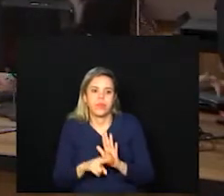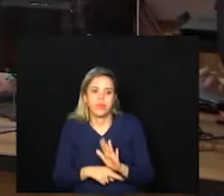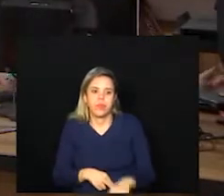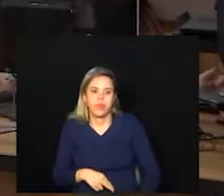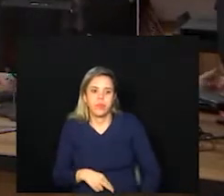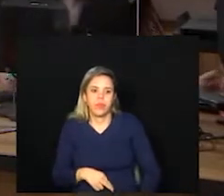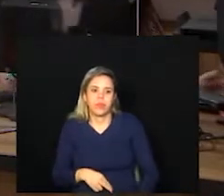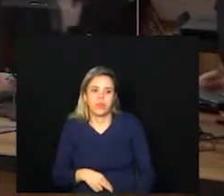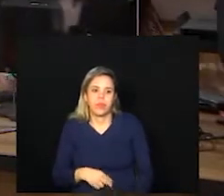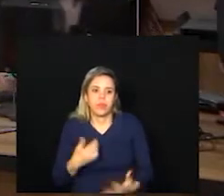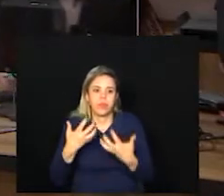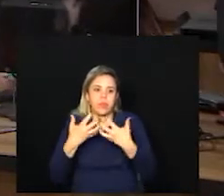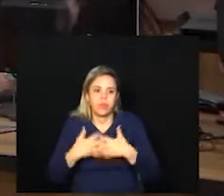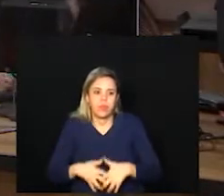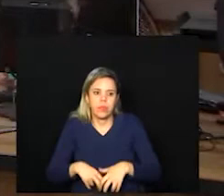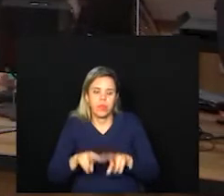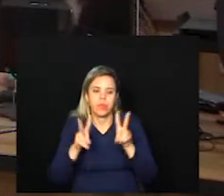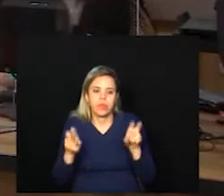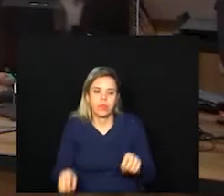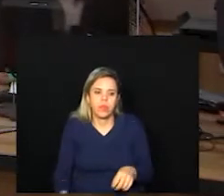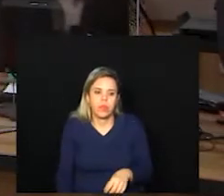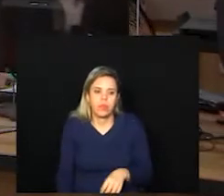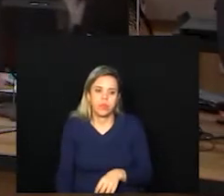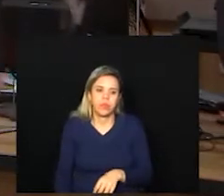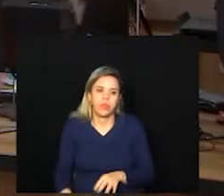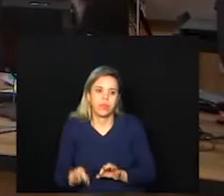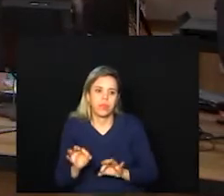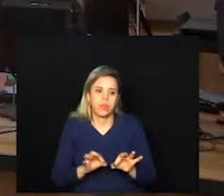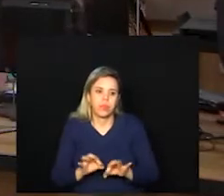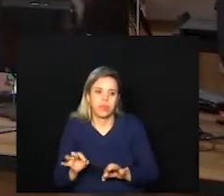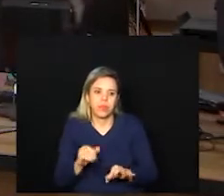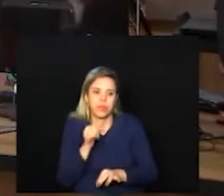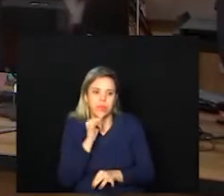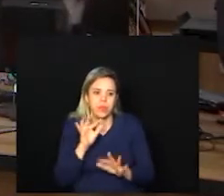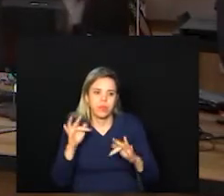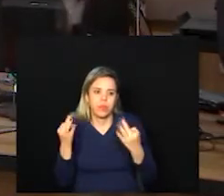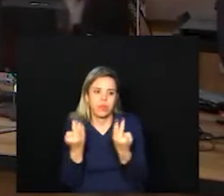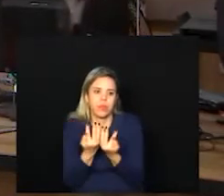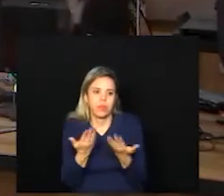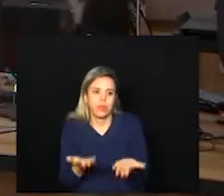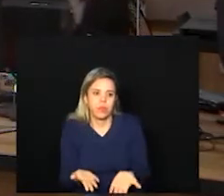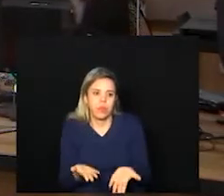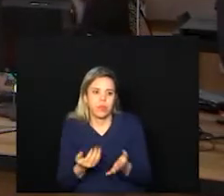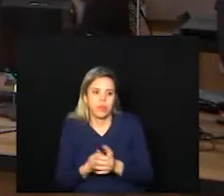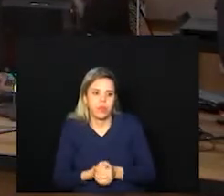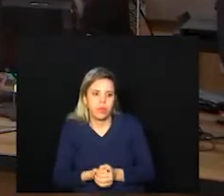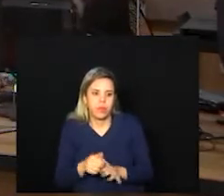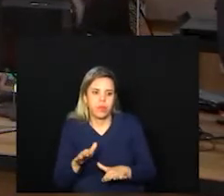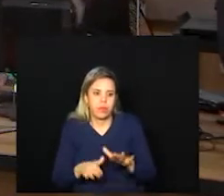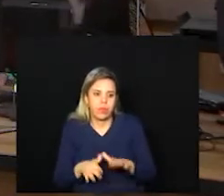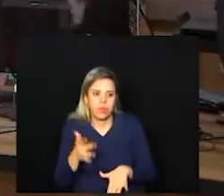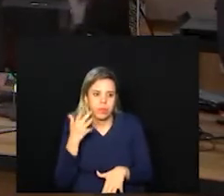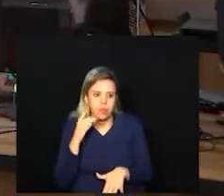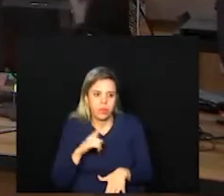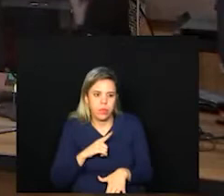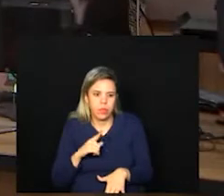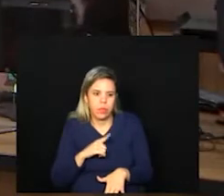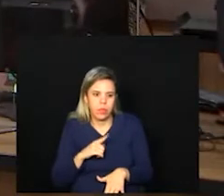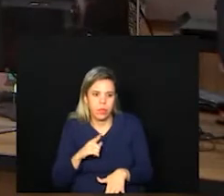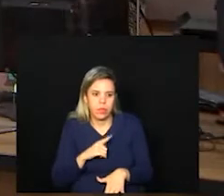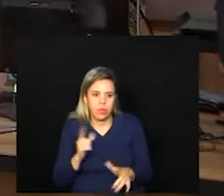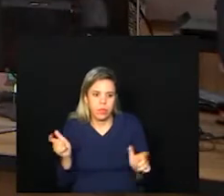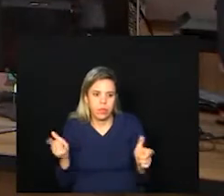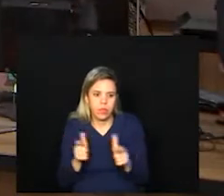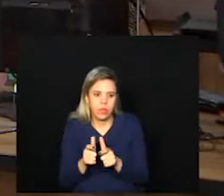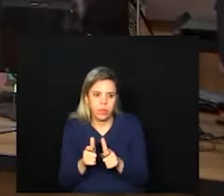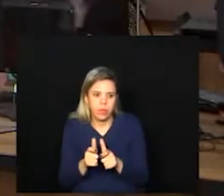estão repensando com relação à formação de família, né? Talvez haja uma